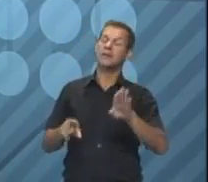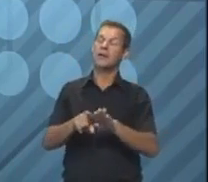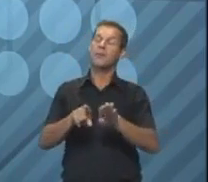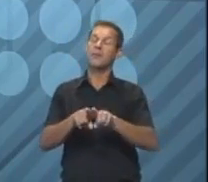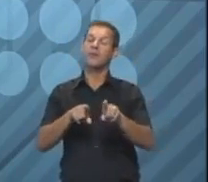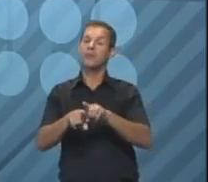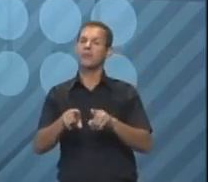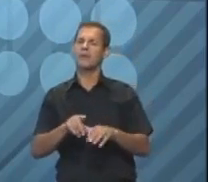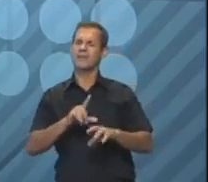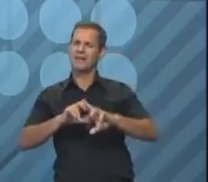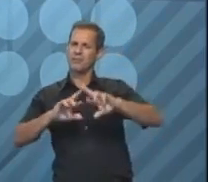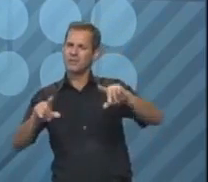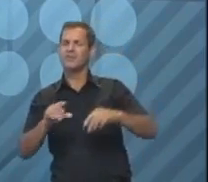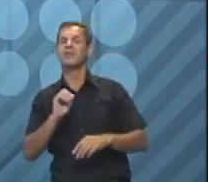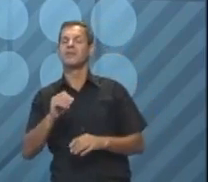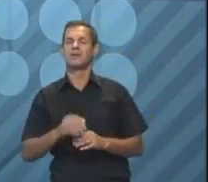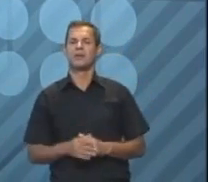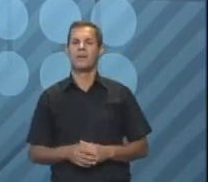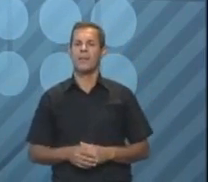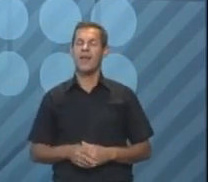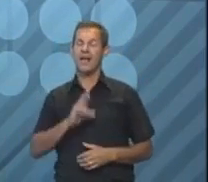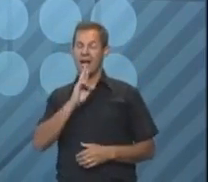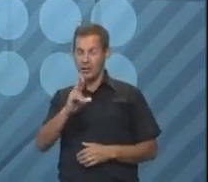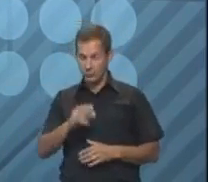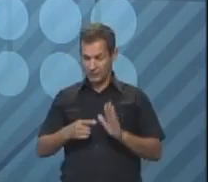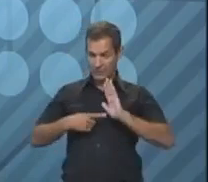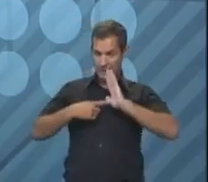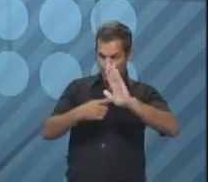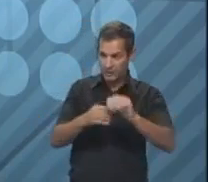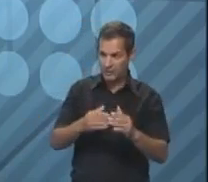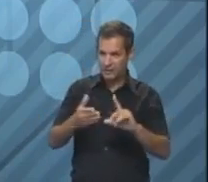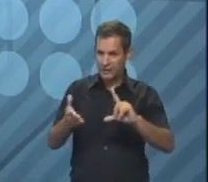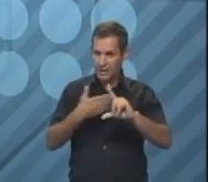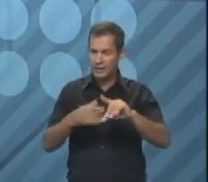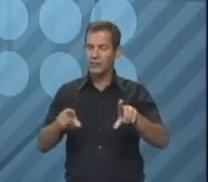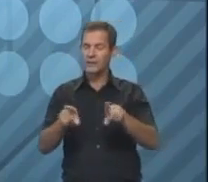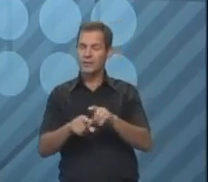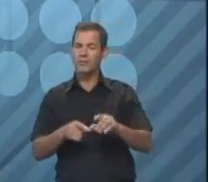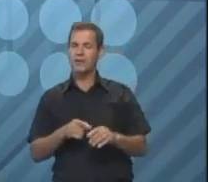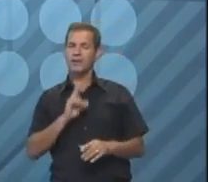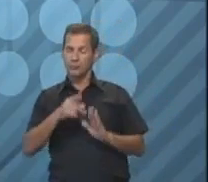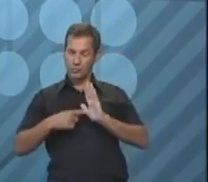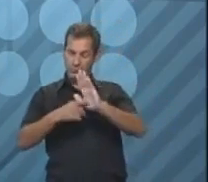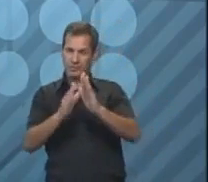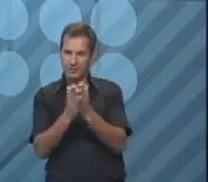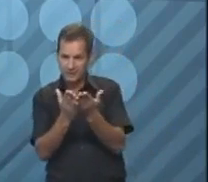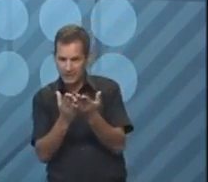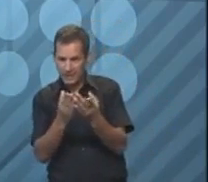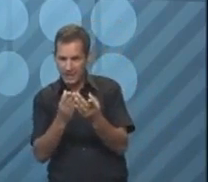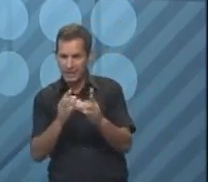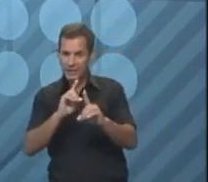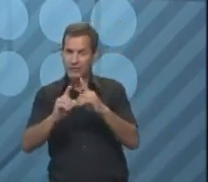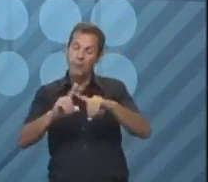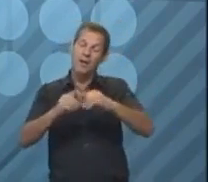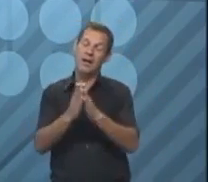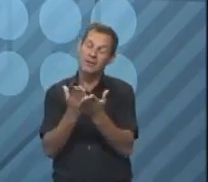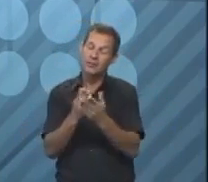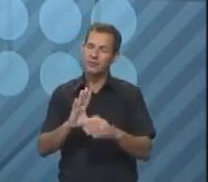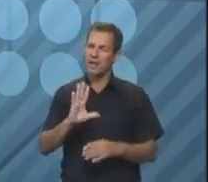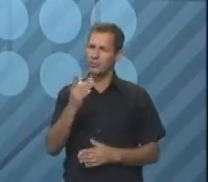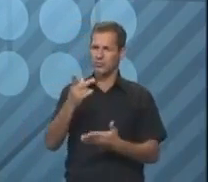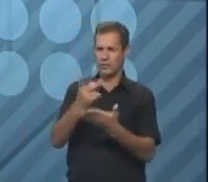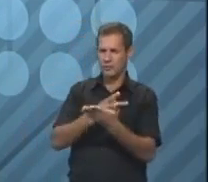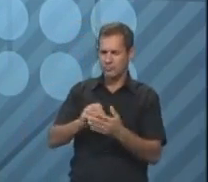que há algumas divergências em relação aos resultados apresentados na aula e aos resultados apresentados no livro. No livro ocorreu